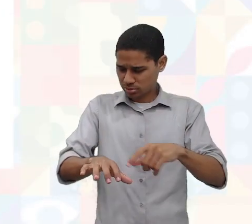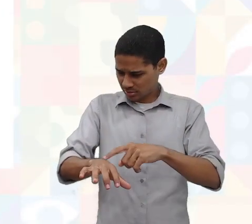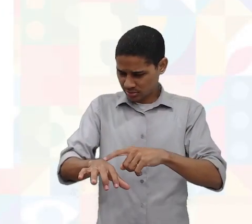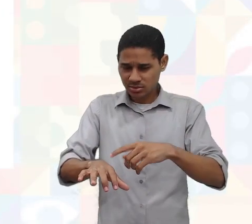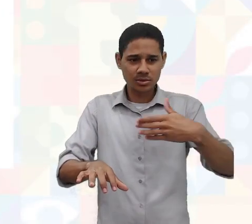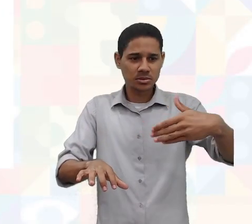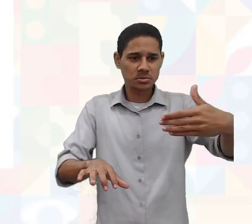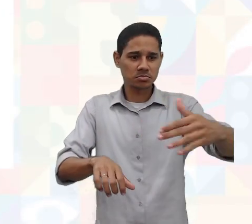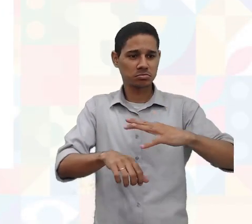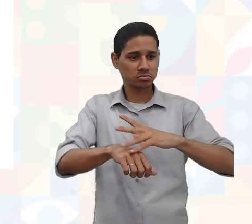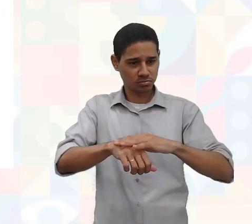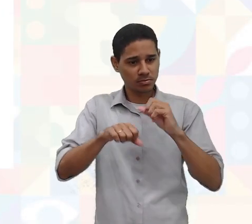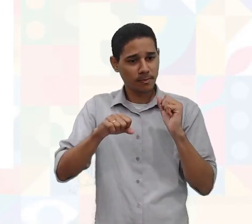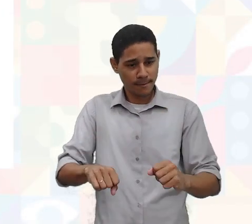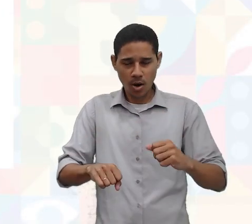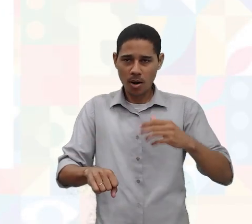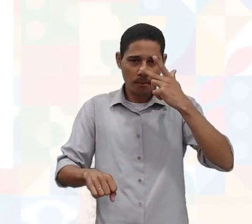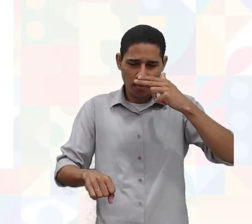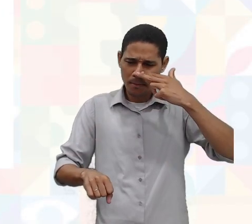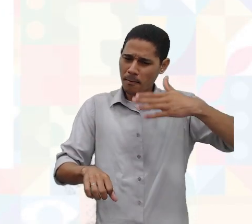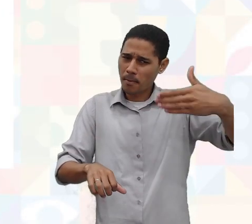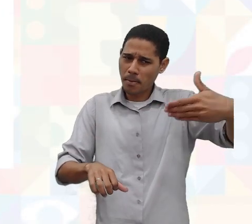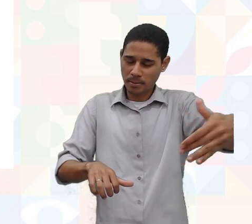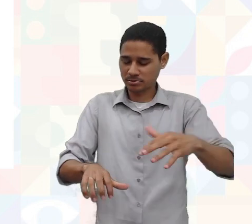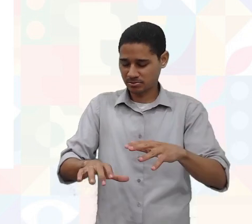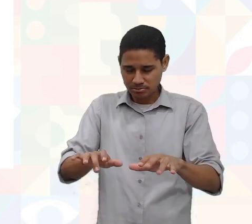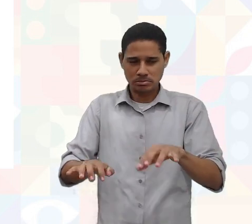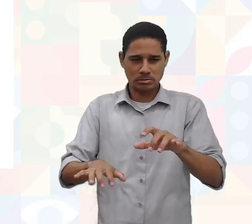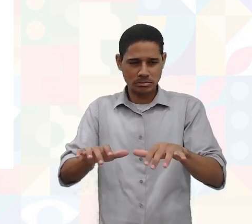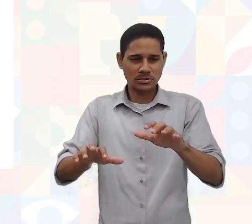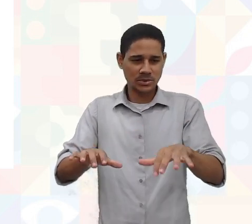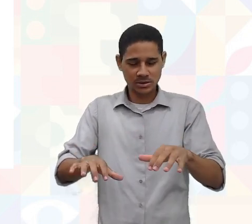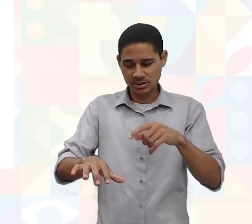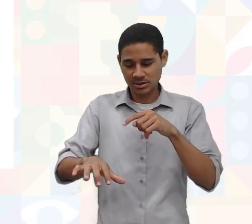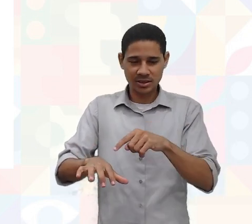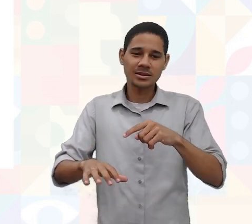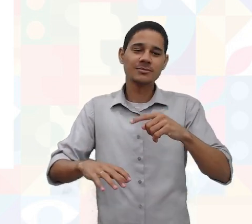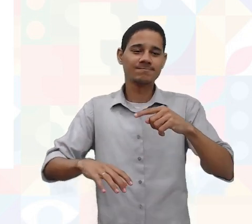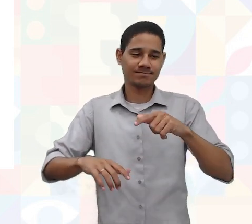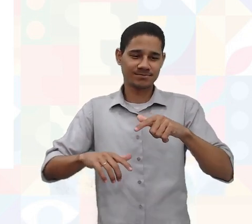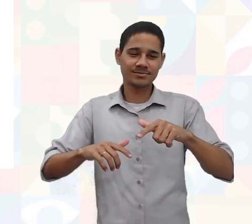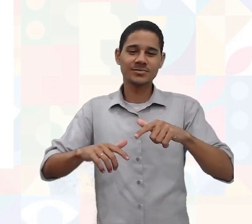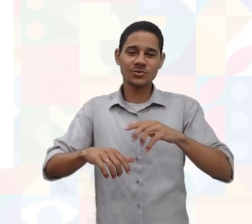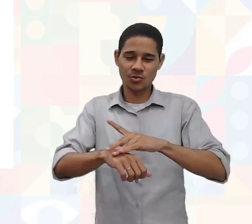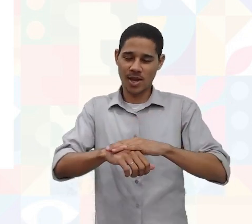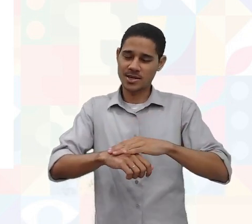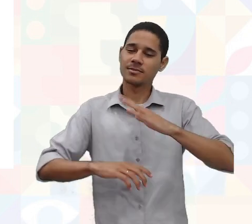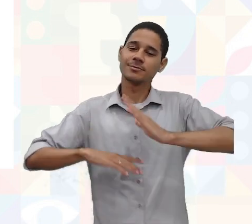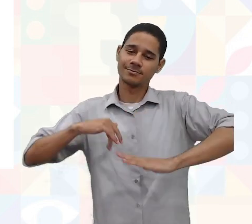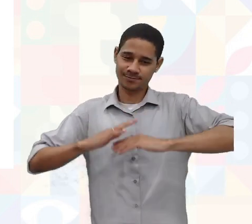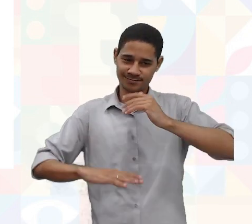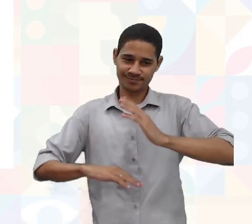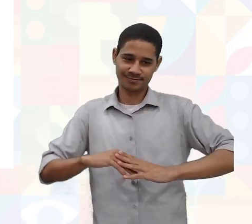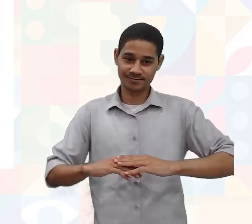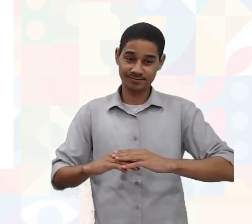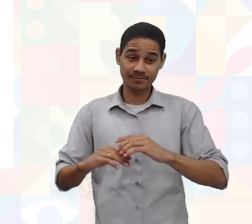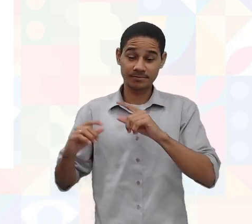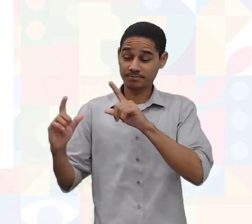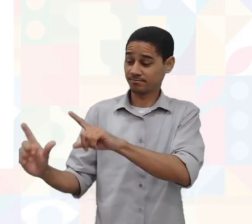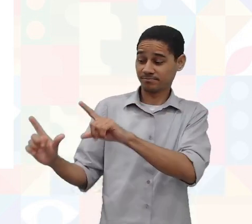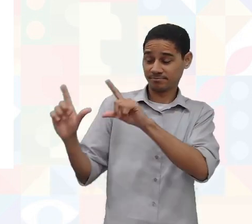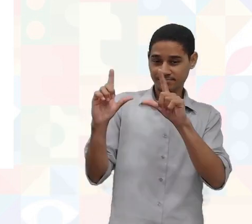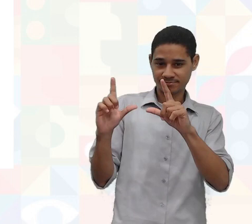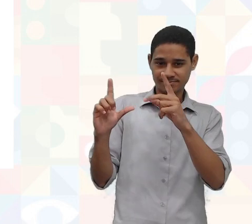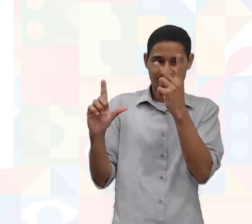do computador. Então, eles têm uma doença profissional. Já a segunda e